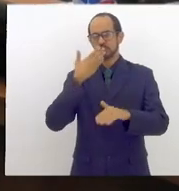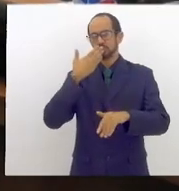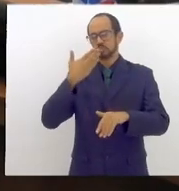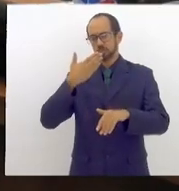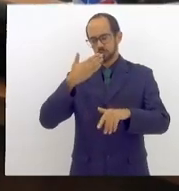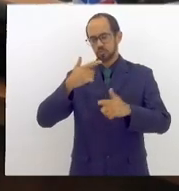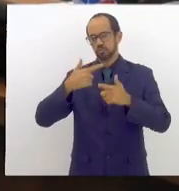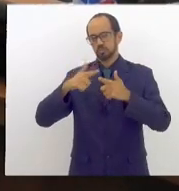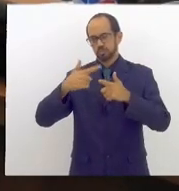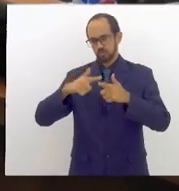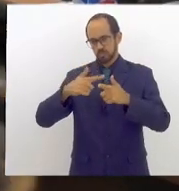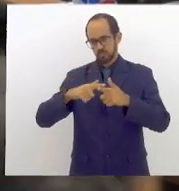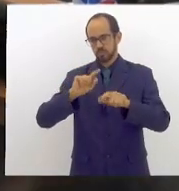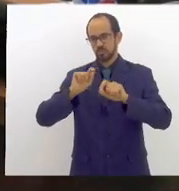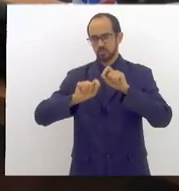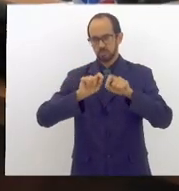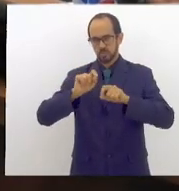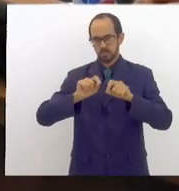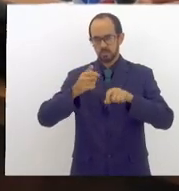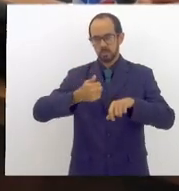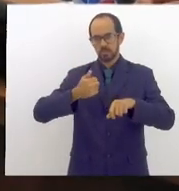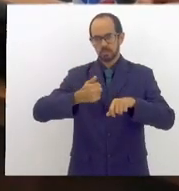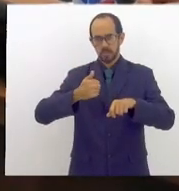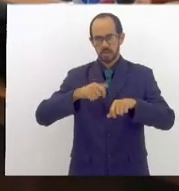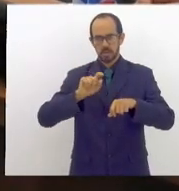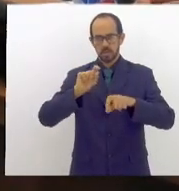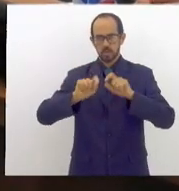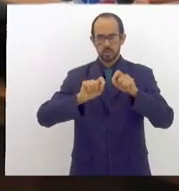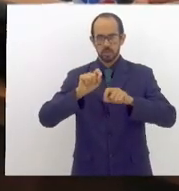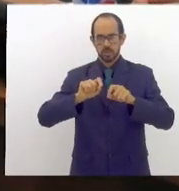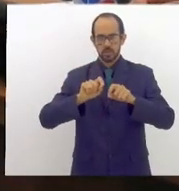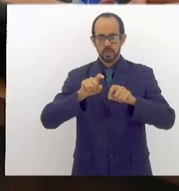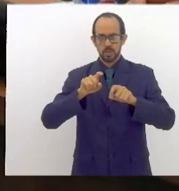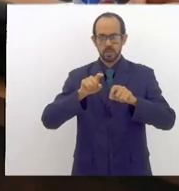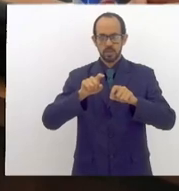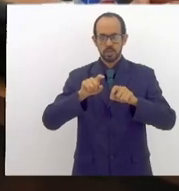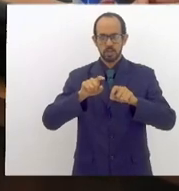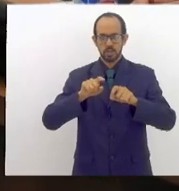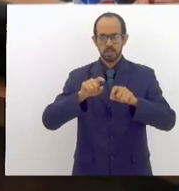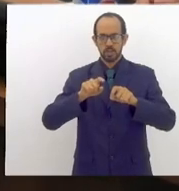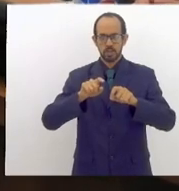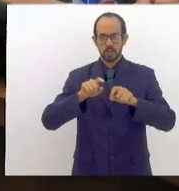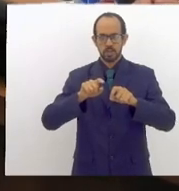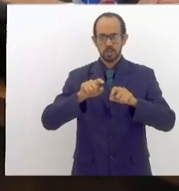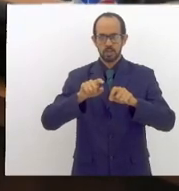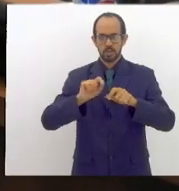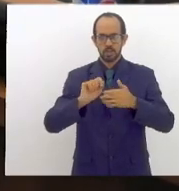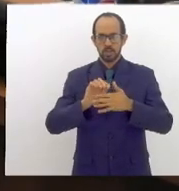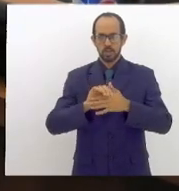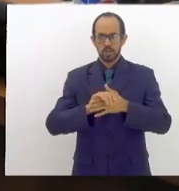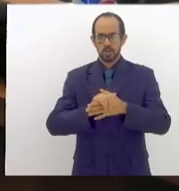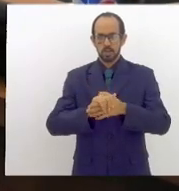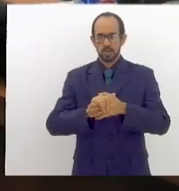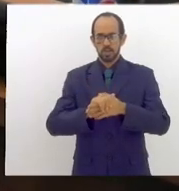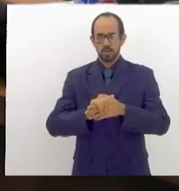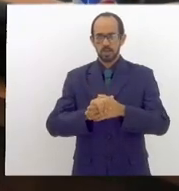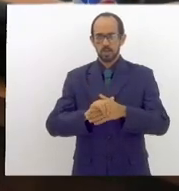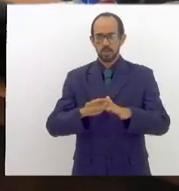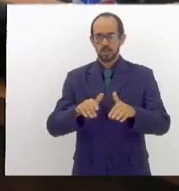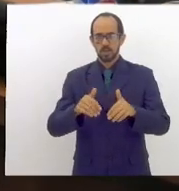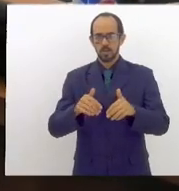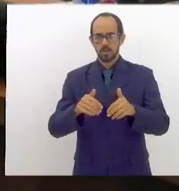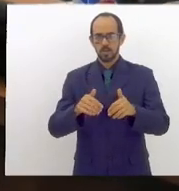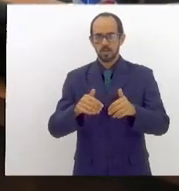questão a primeira delas é o momento político quer dizer o normal o